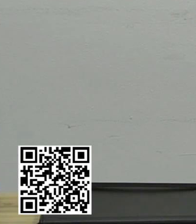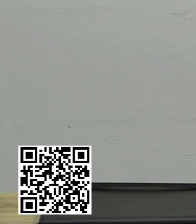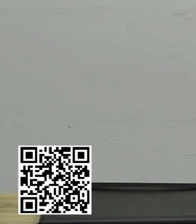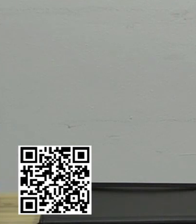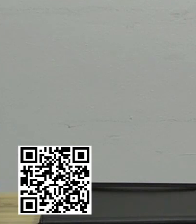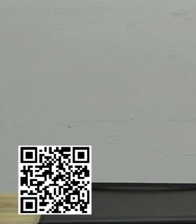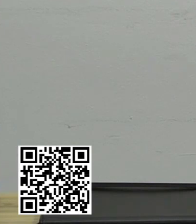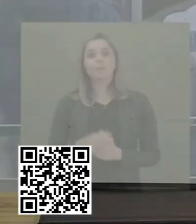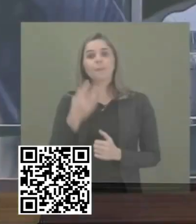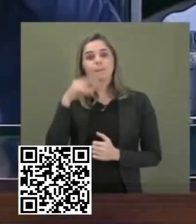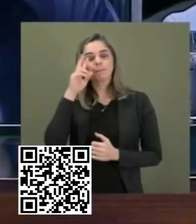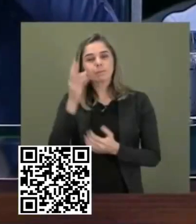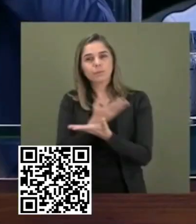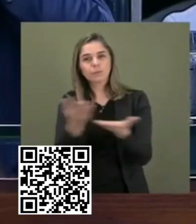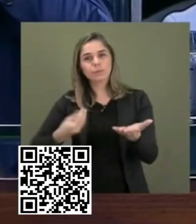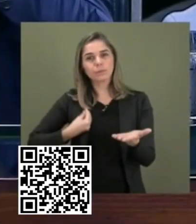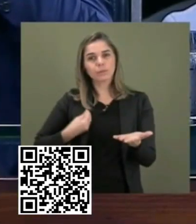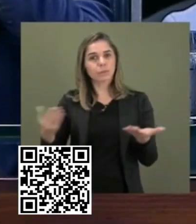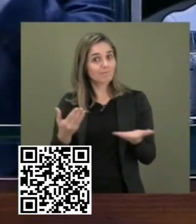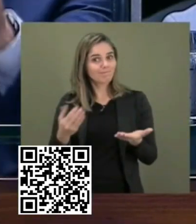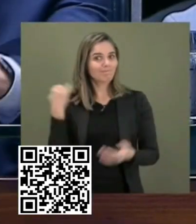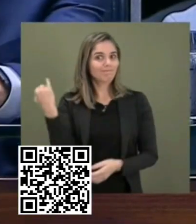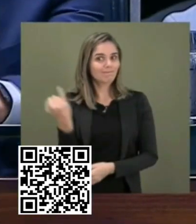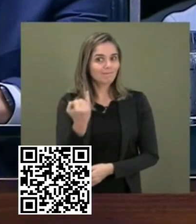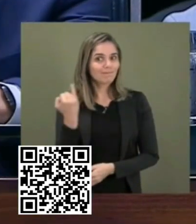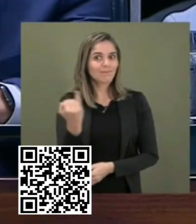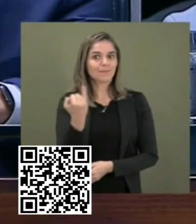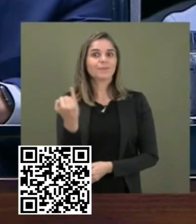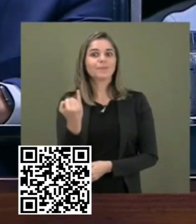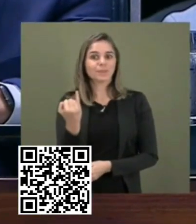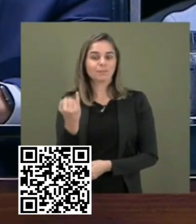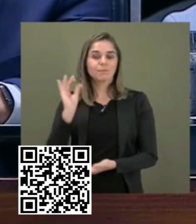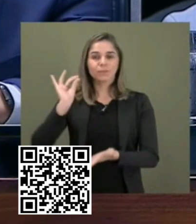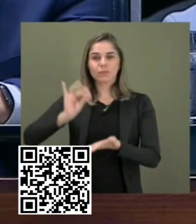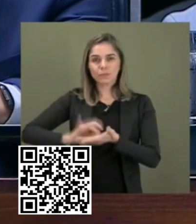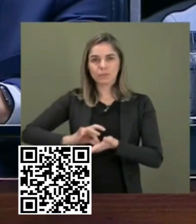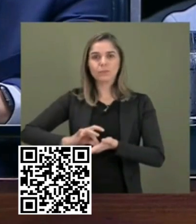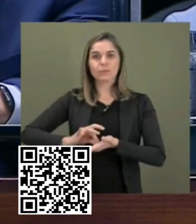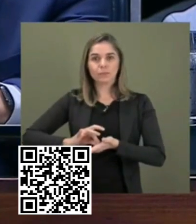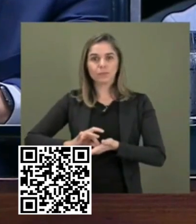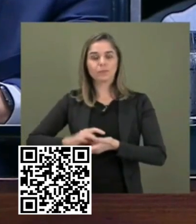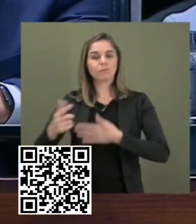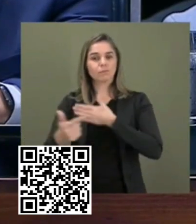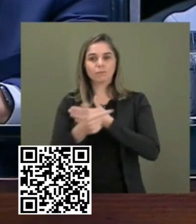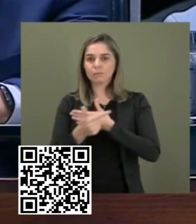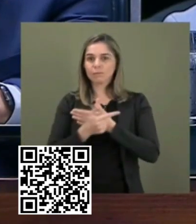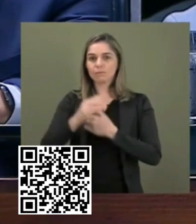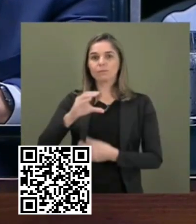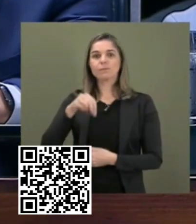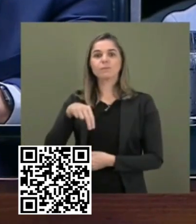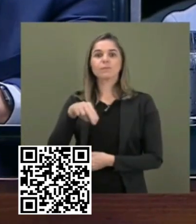Sérgio Petecão. Vamos ouvi-lo. Muito importante, de fato, tem sido o papel da